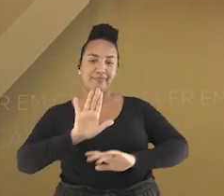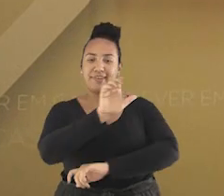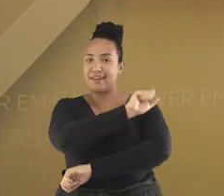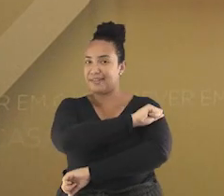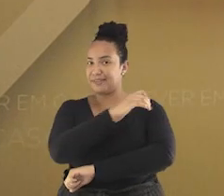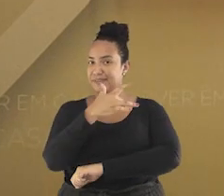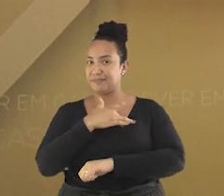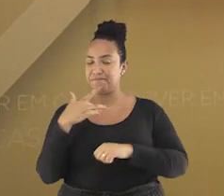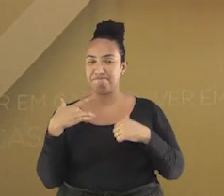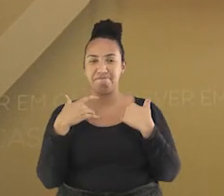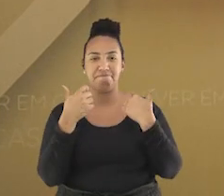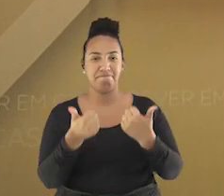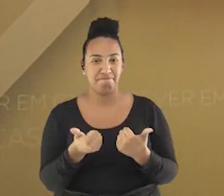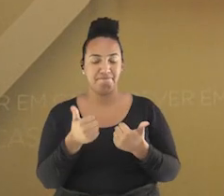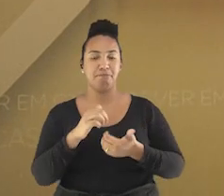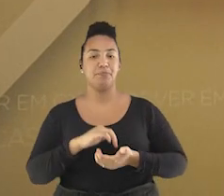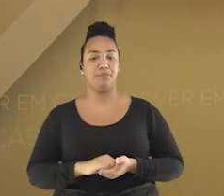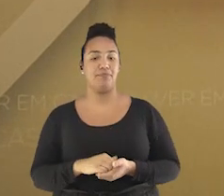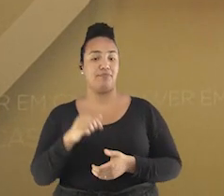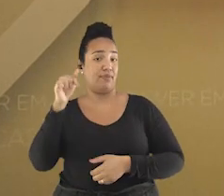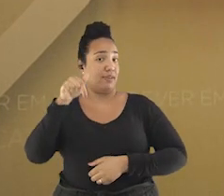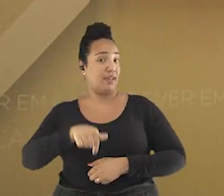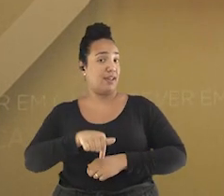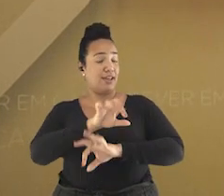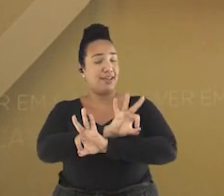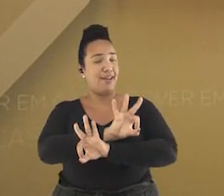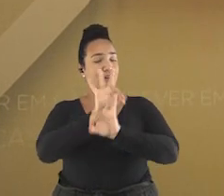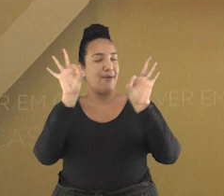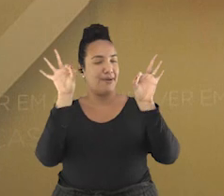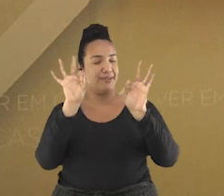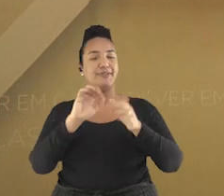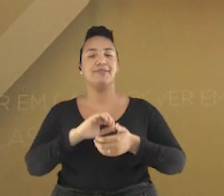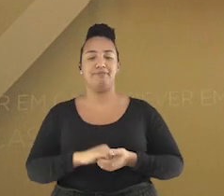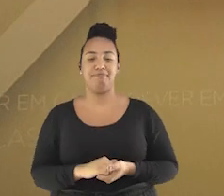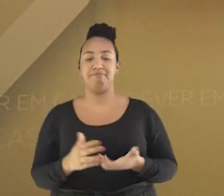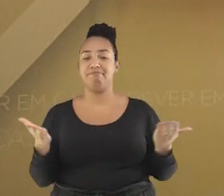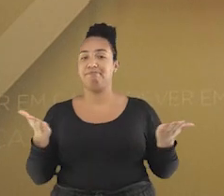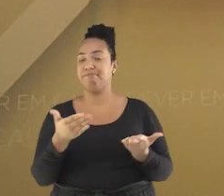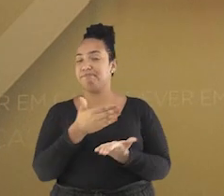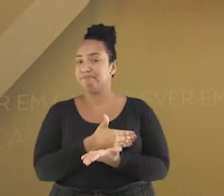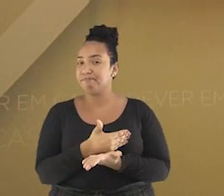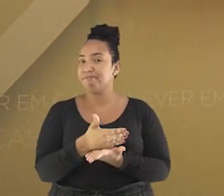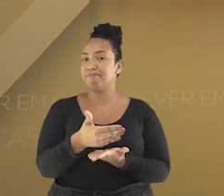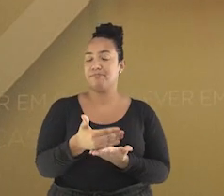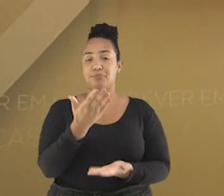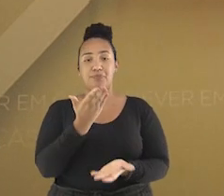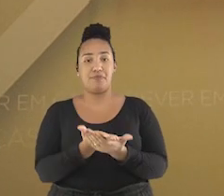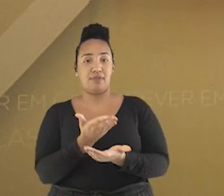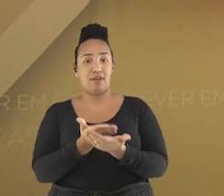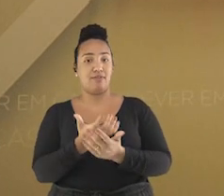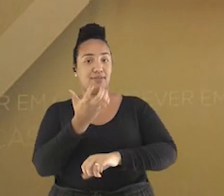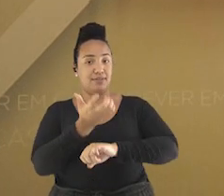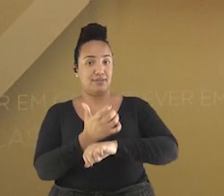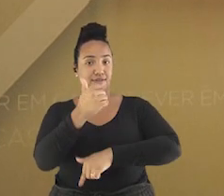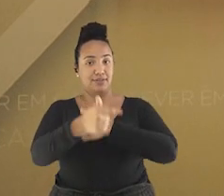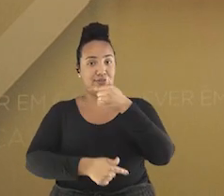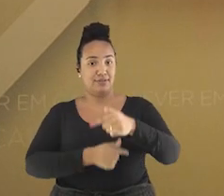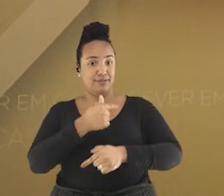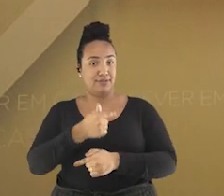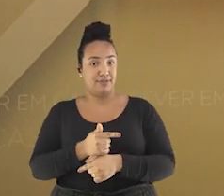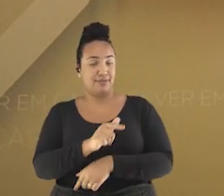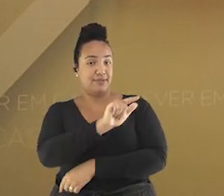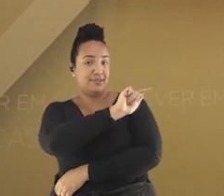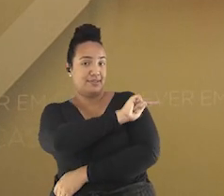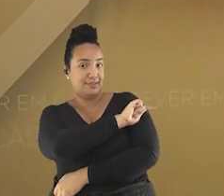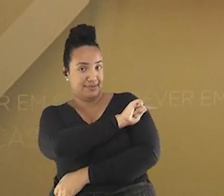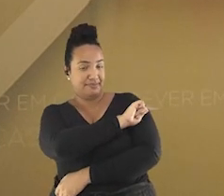estudantes, tudo bem com vocês? Por aqui está tudo certo, pois estamos começando mais uma aula de Geografia para o 7º